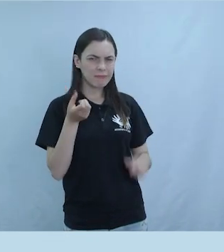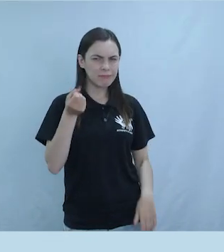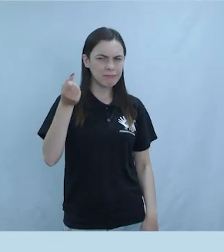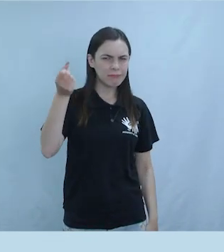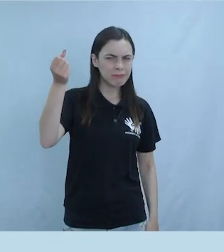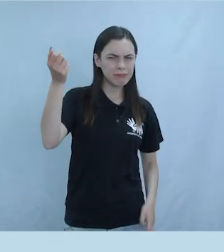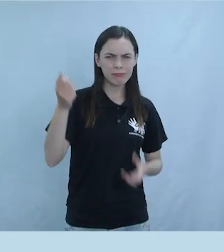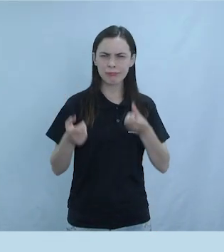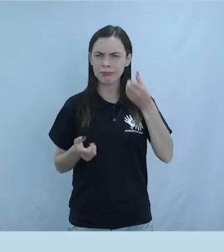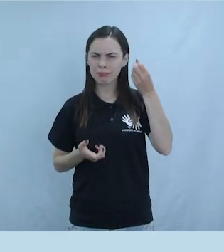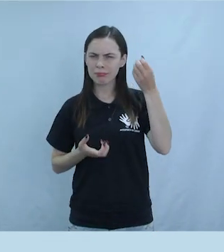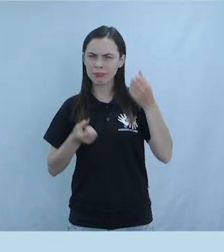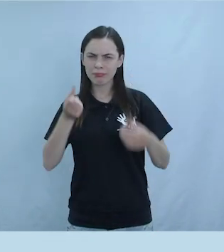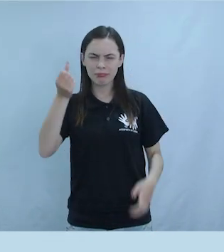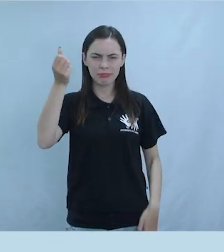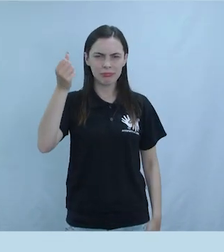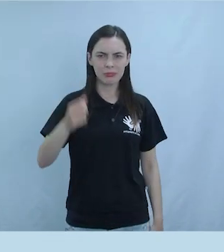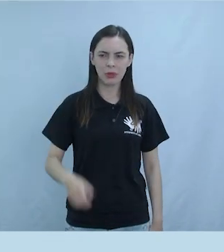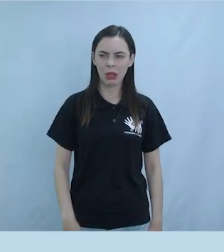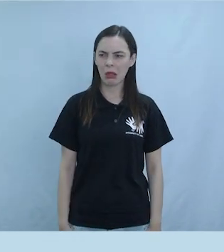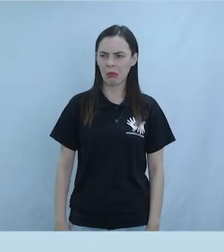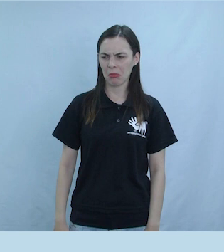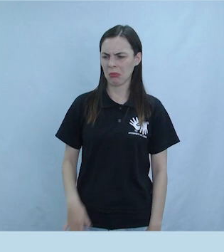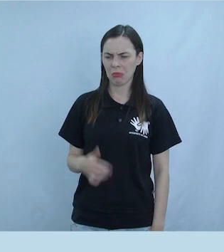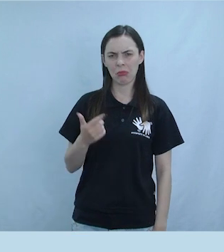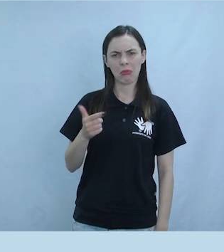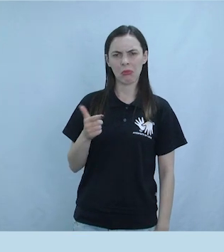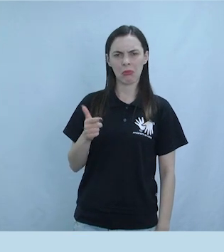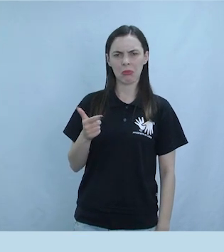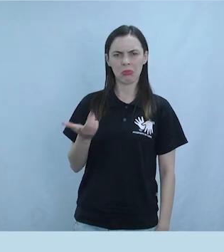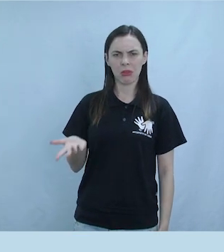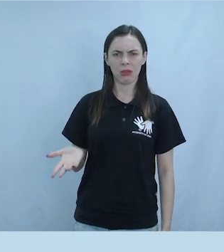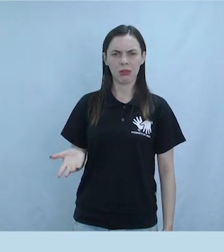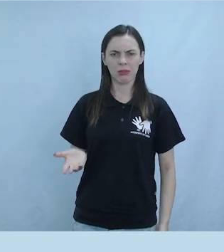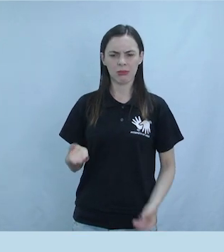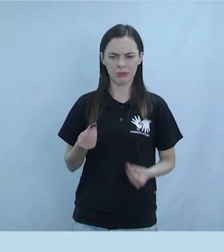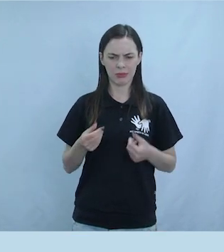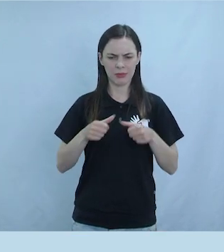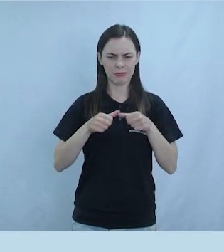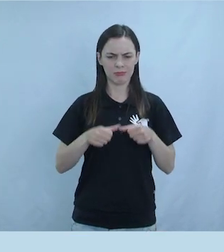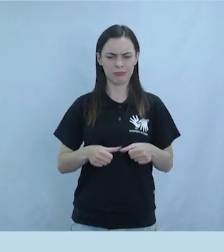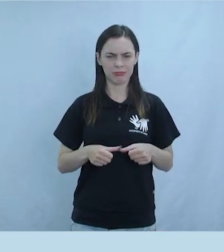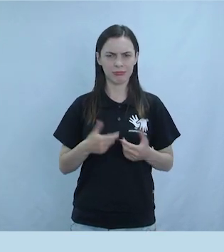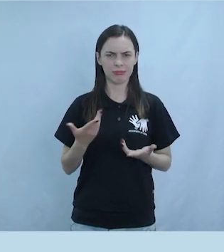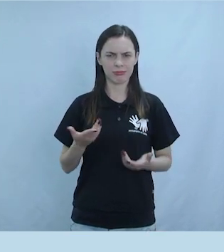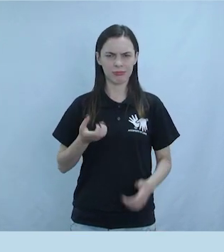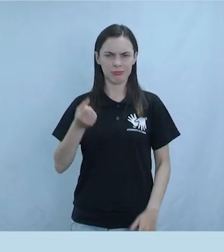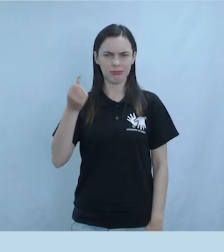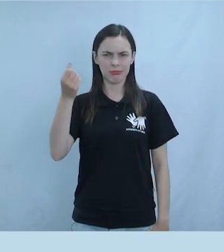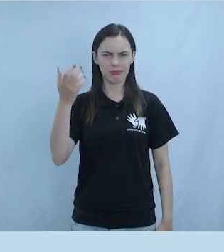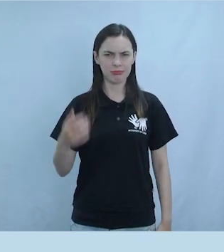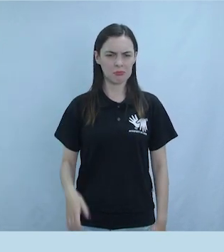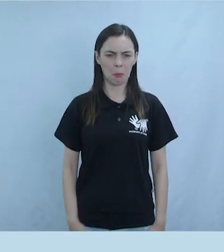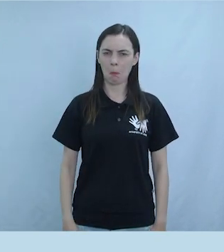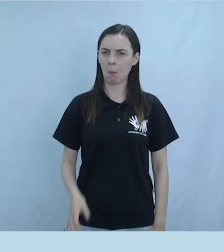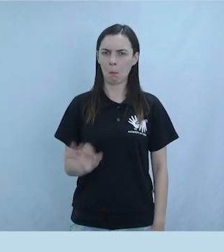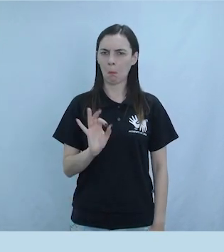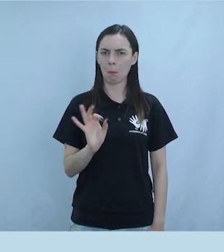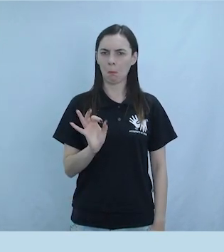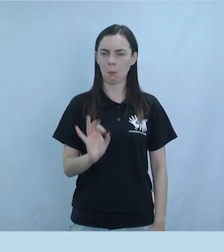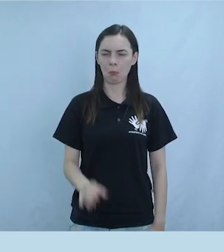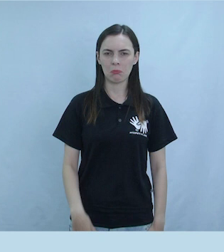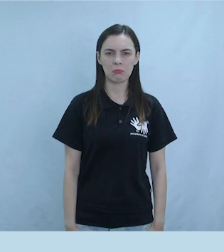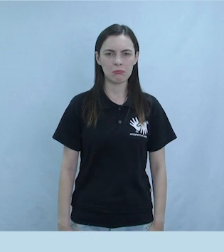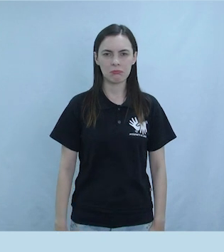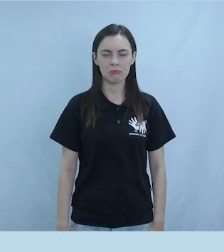Aventureiros viajantes, eles... Viajavam? Nem viajavam. Nem saíam da onde eles estavam. Não falaram de viagem. Não